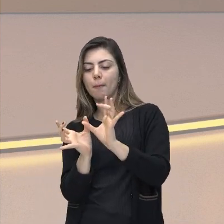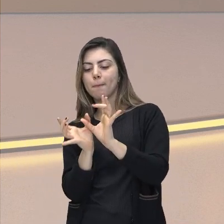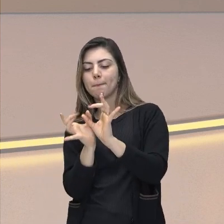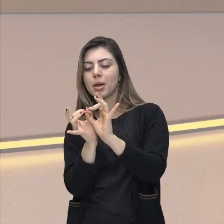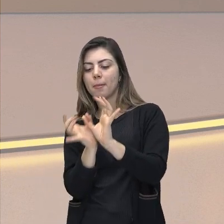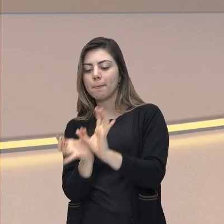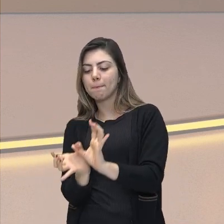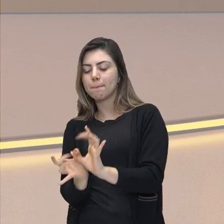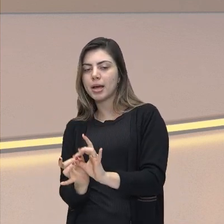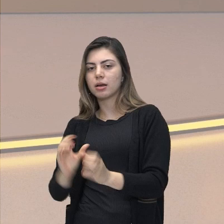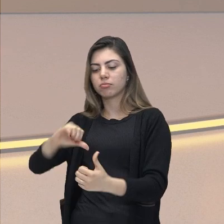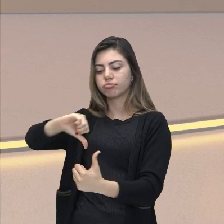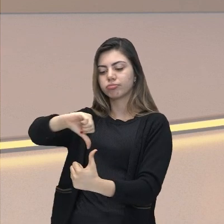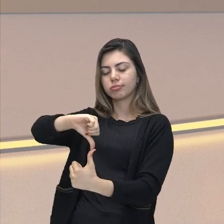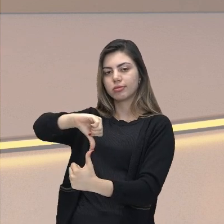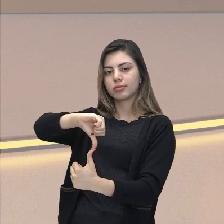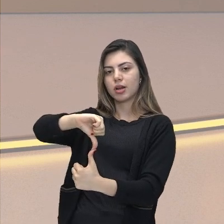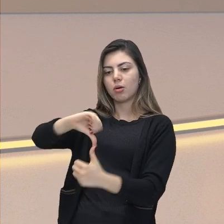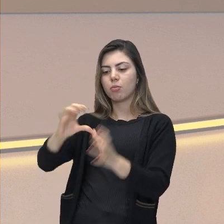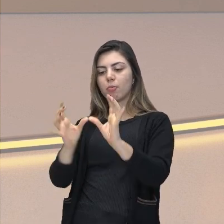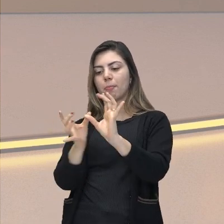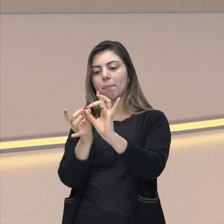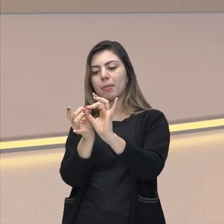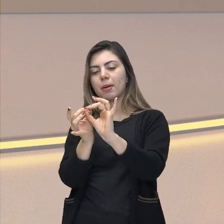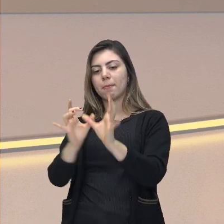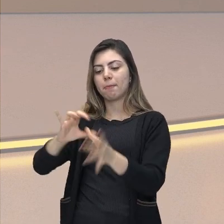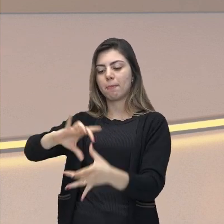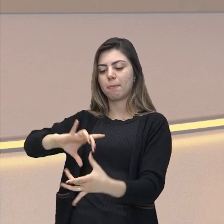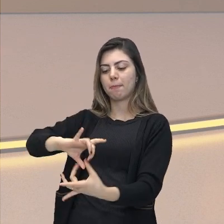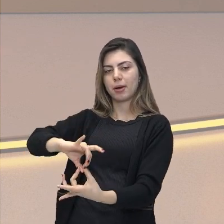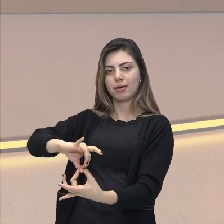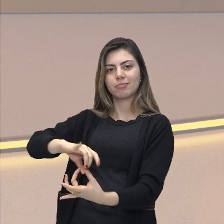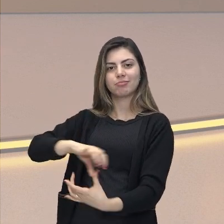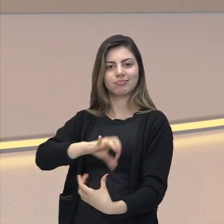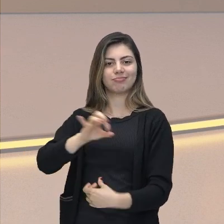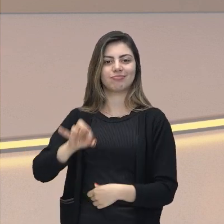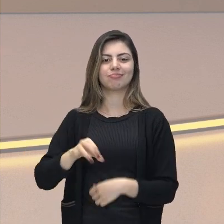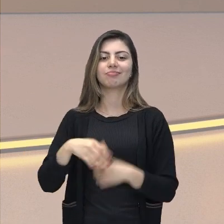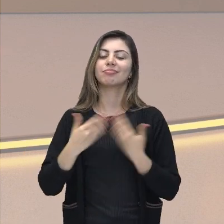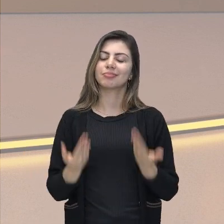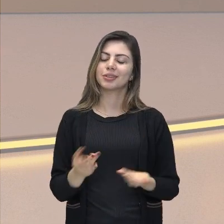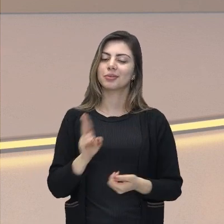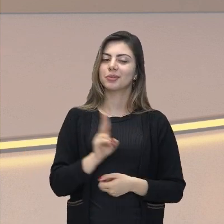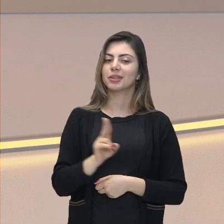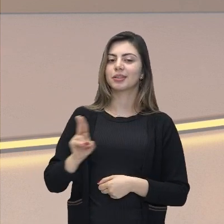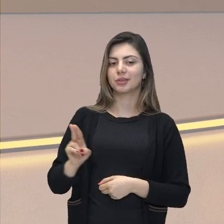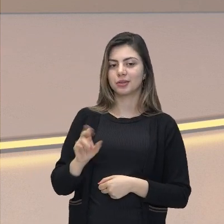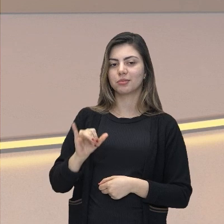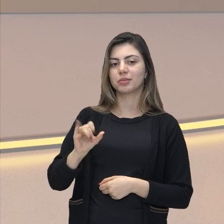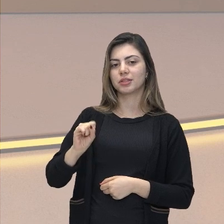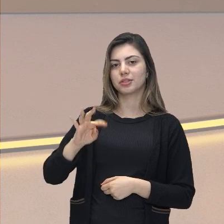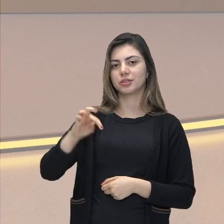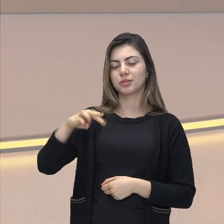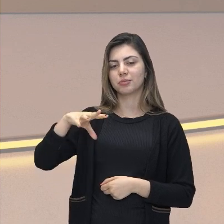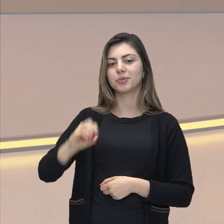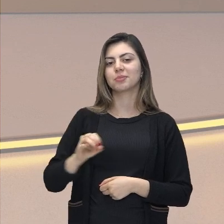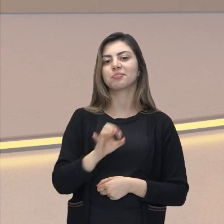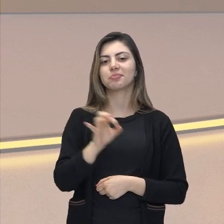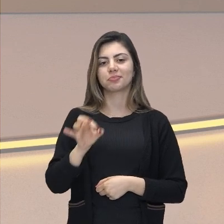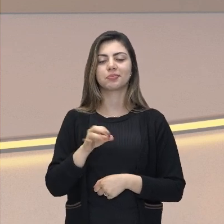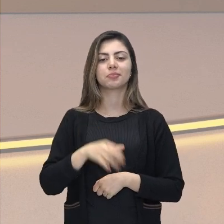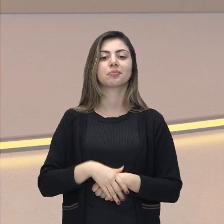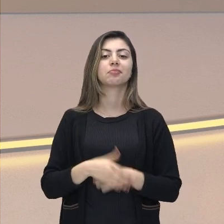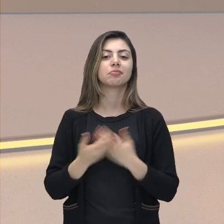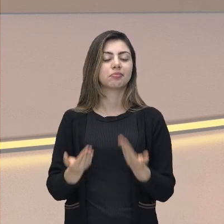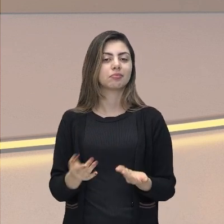parte central, a América Central, é um istmo, né? Por isso que é chamada de América Istmica ali, que é